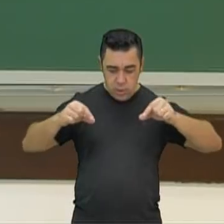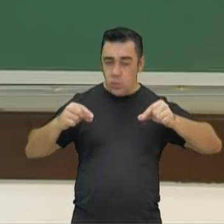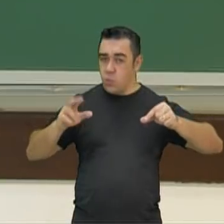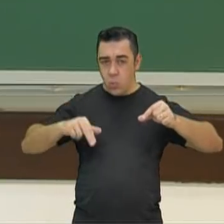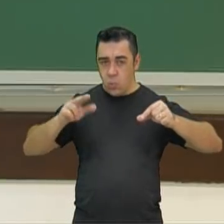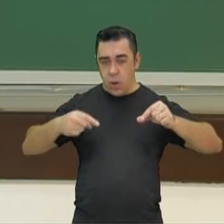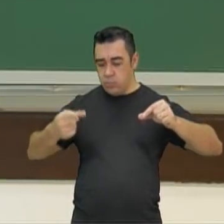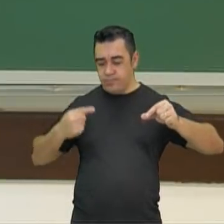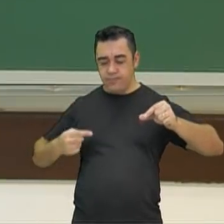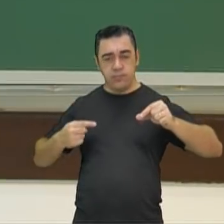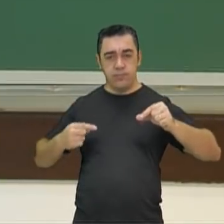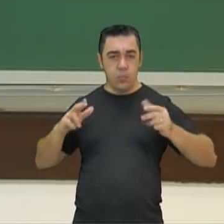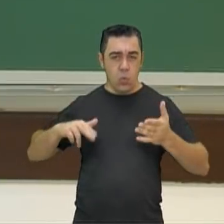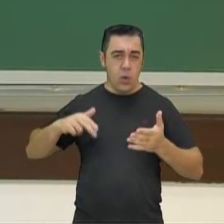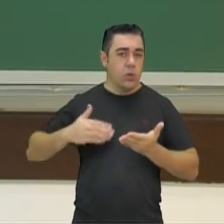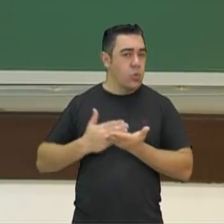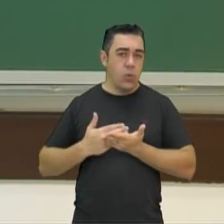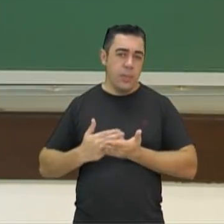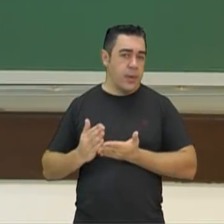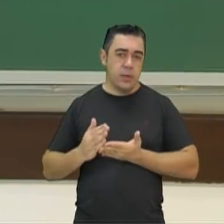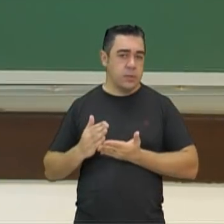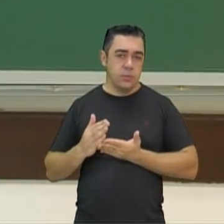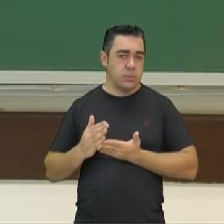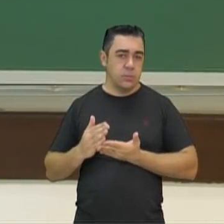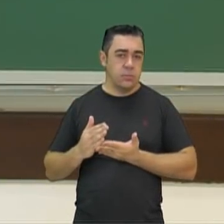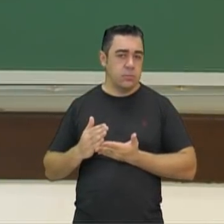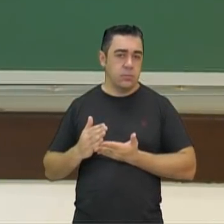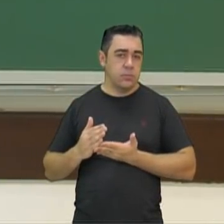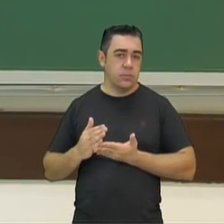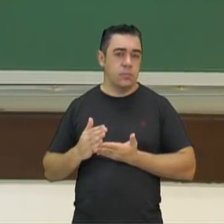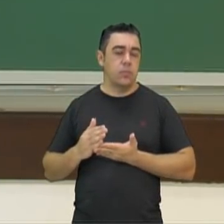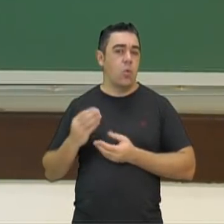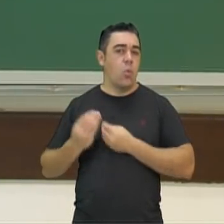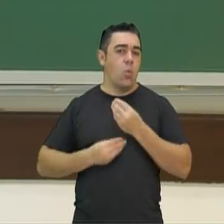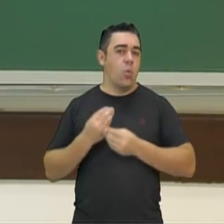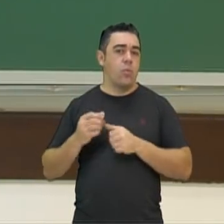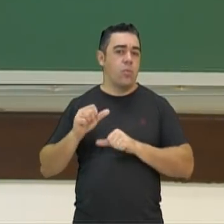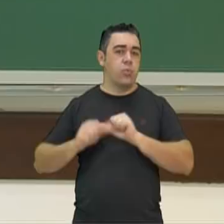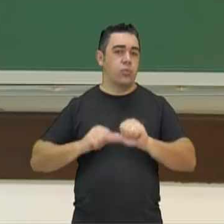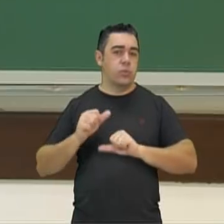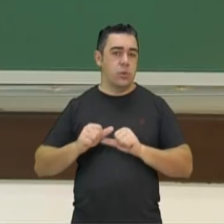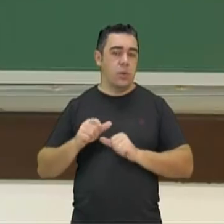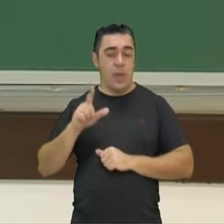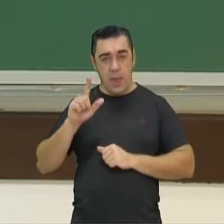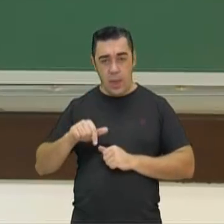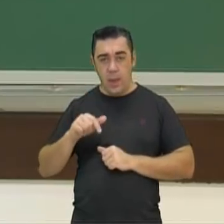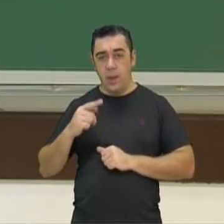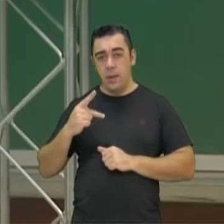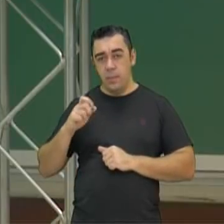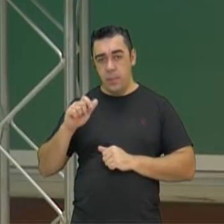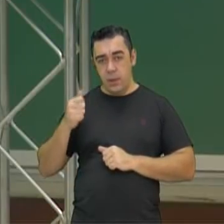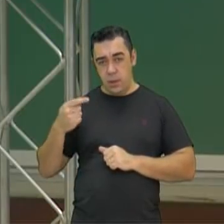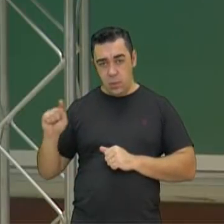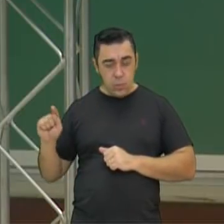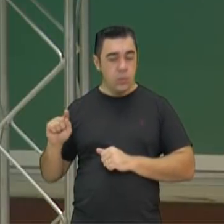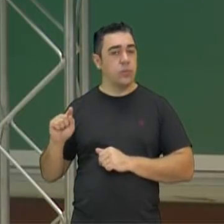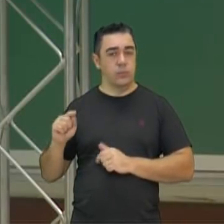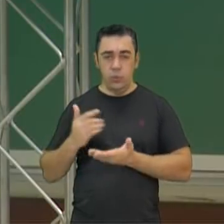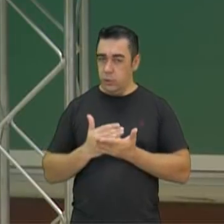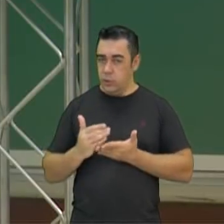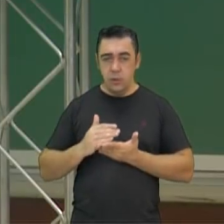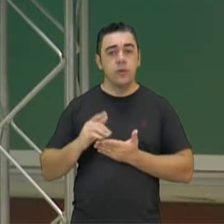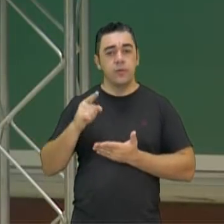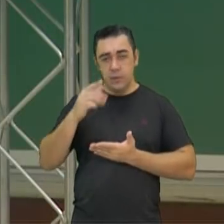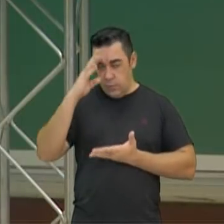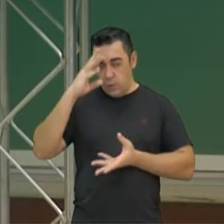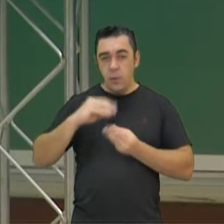de início, o peão não tem como estar nessa fileira aqui. Então, você não vai... Se for um peão, no início do jogo, vai entender que